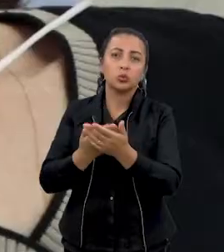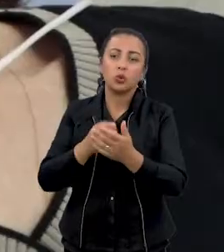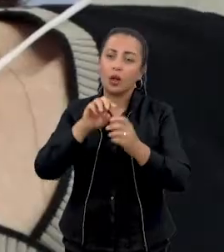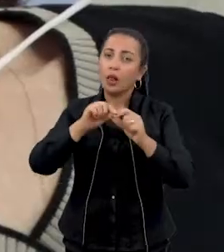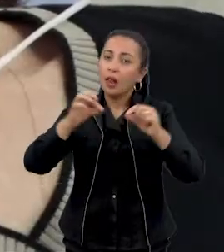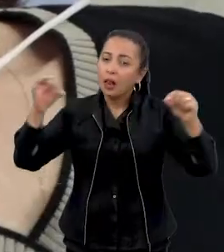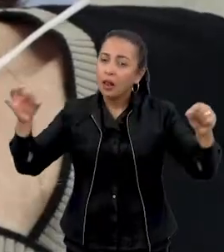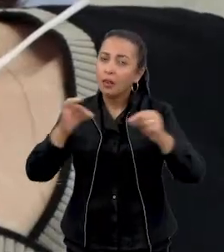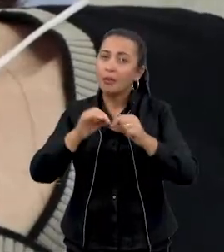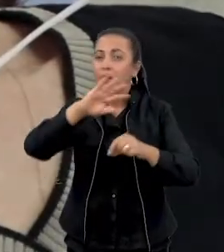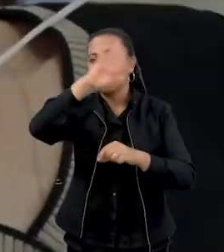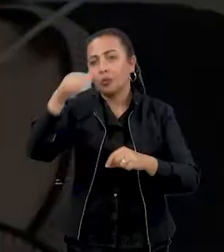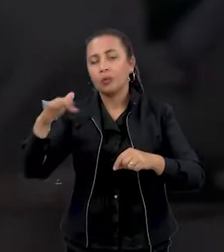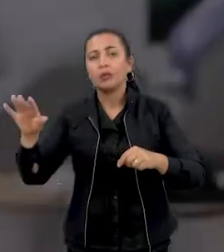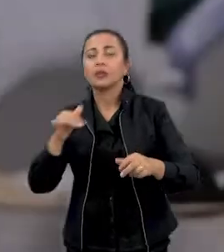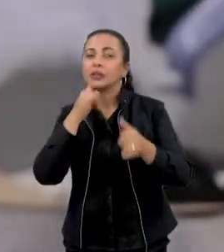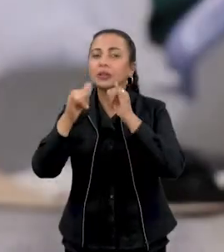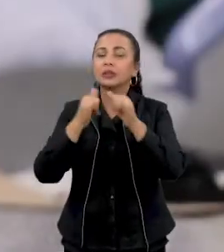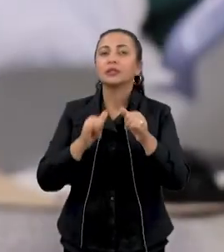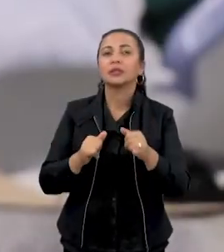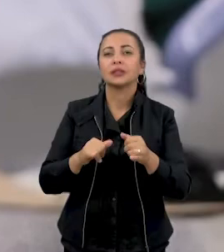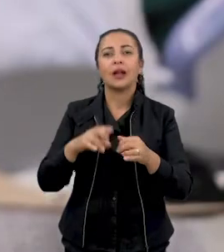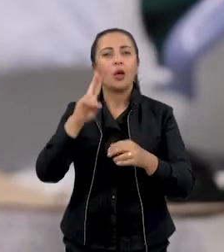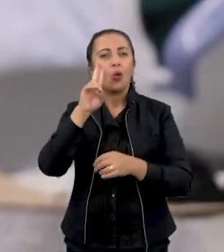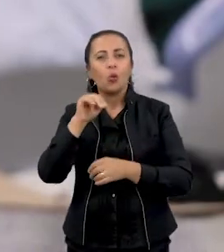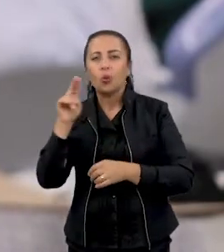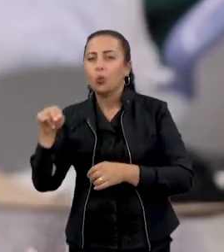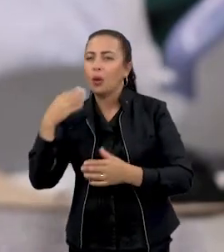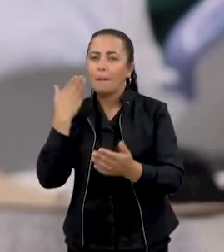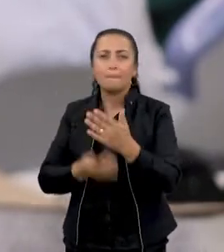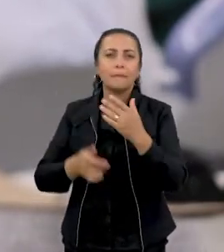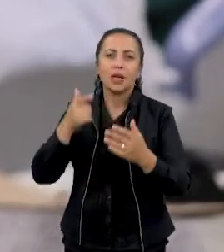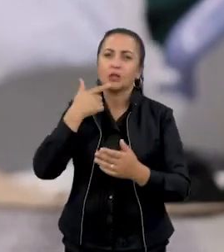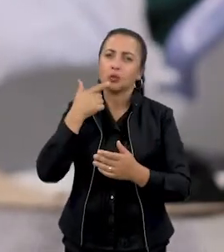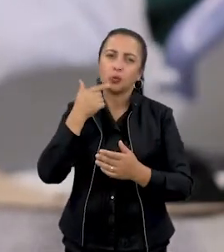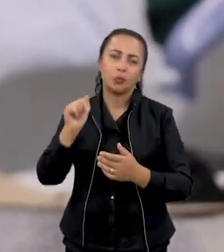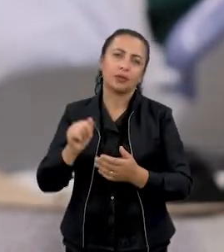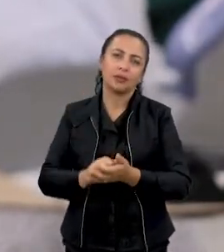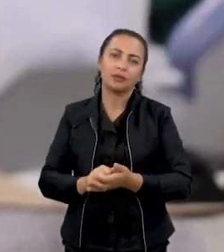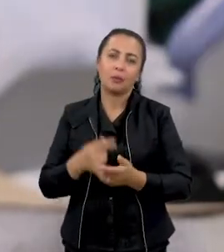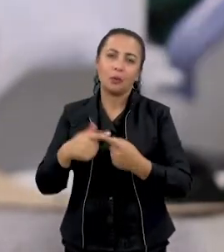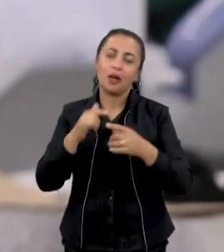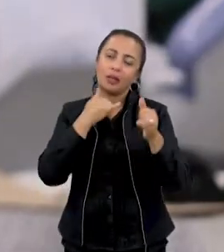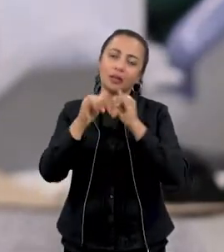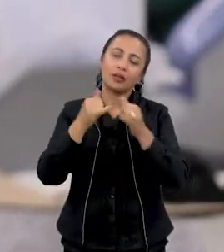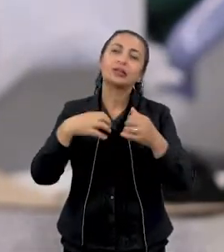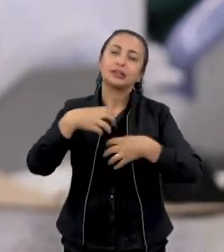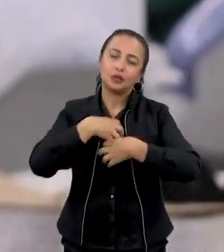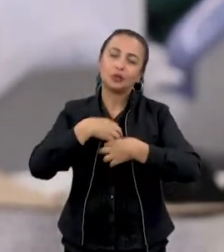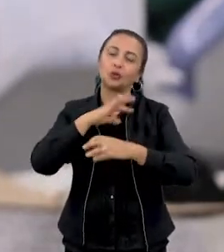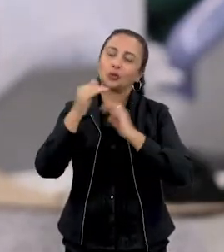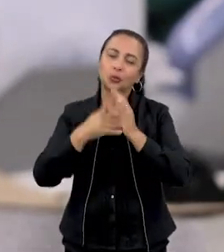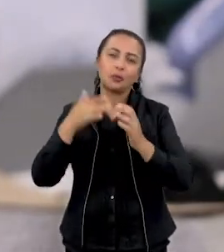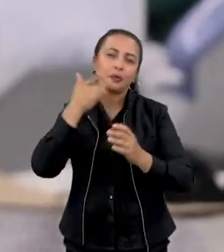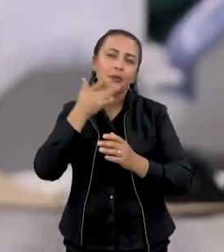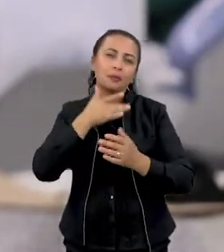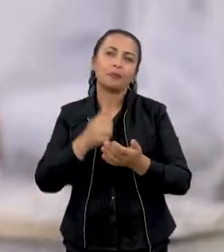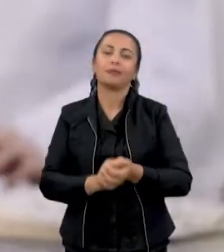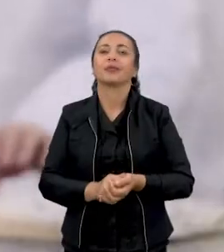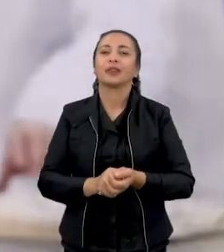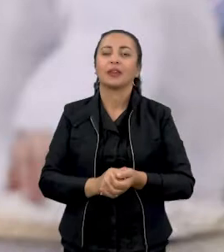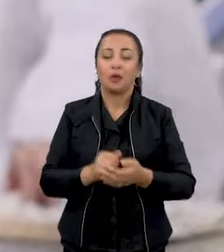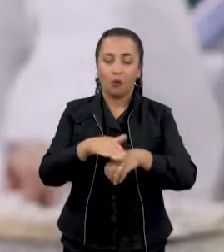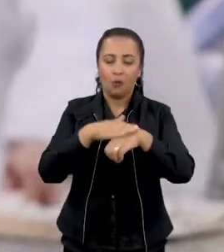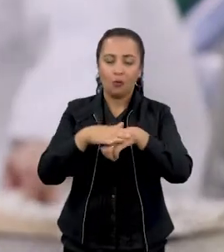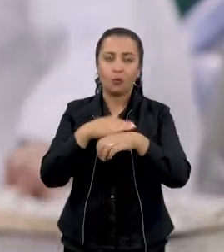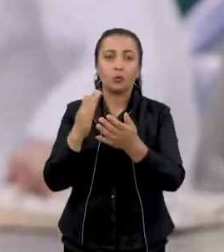onda de laser diferente. Eu nunca perdi o paladar, não, por causa justamente do laser. Sentia todos direitinho todos os sabores.